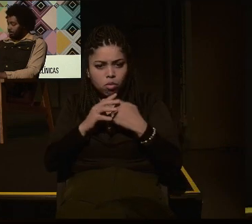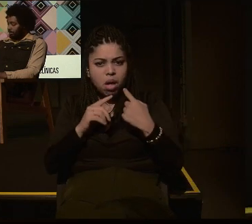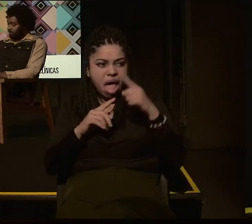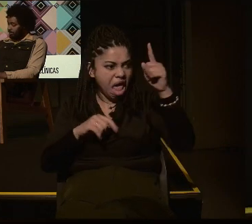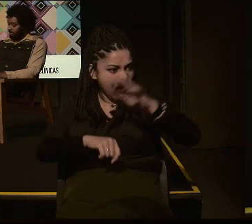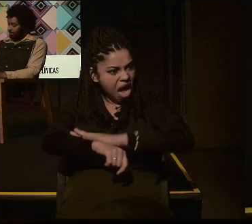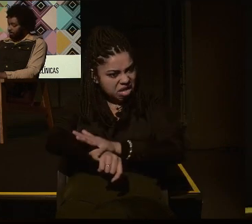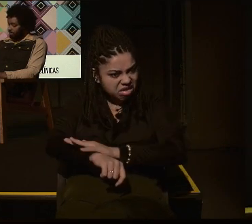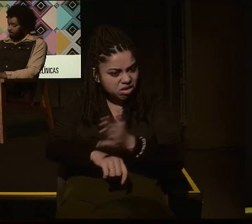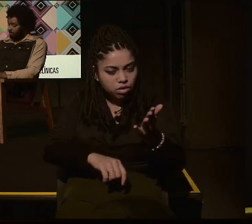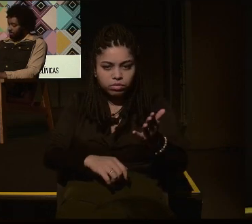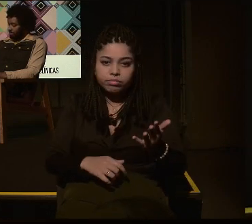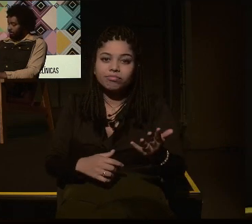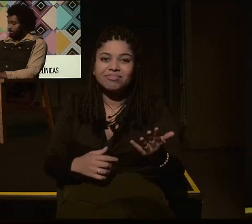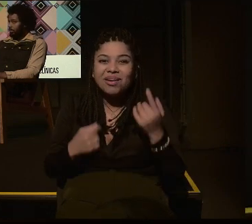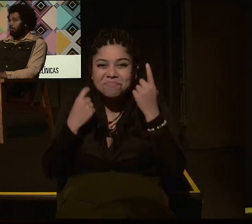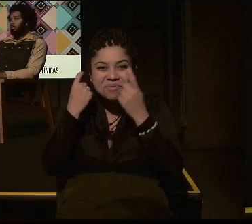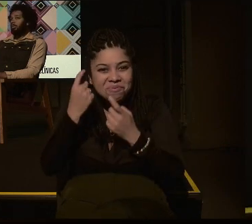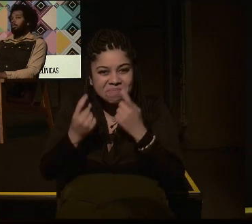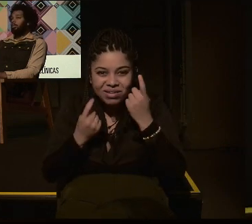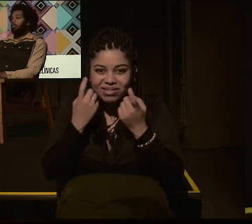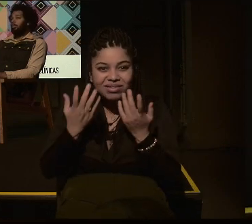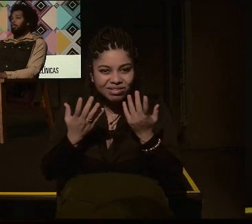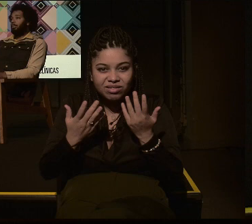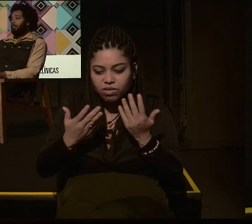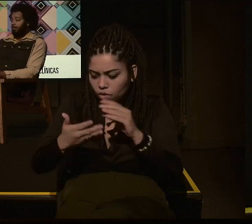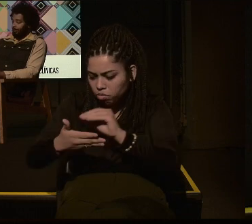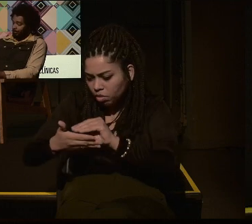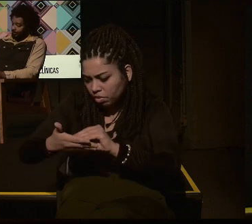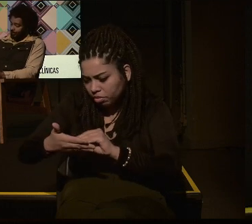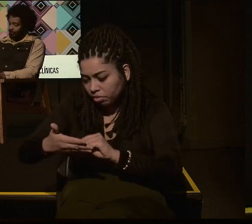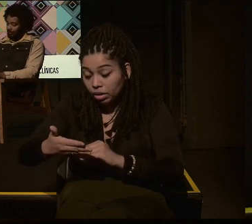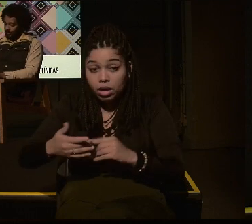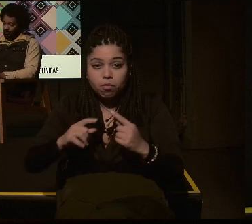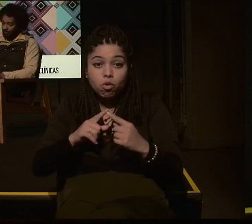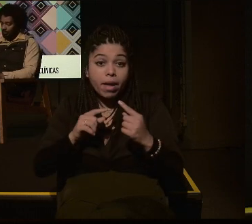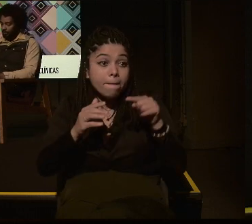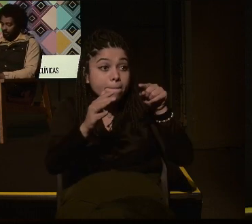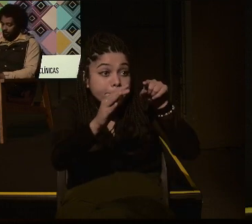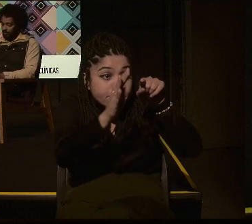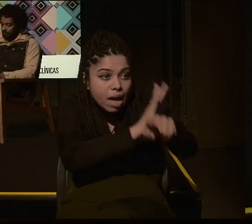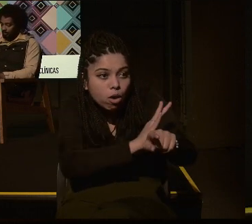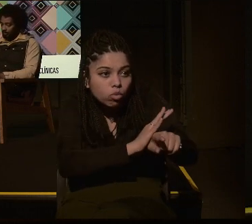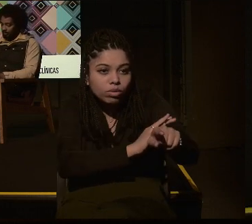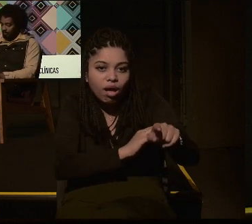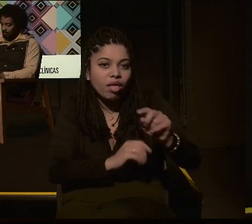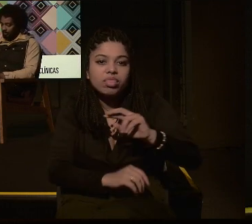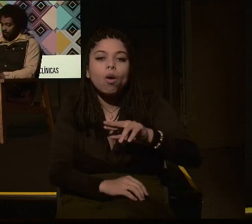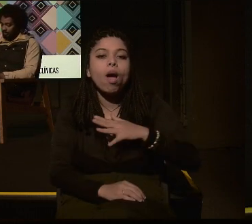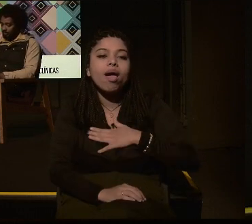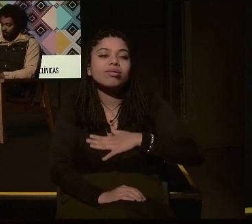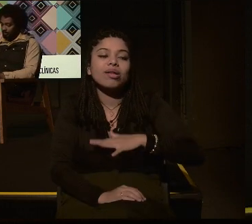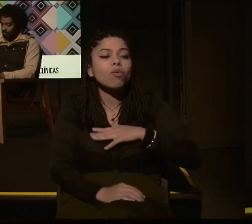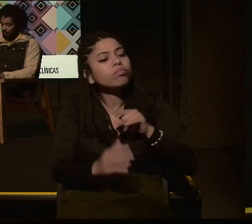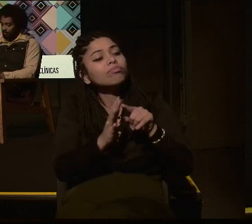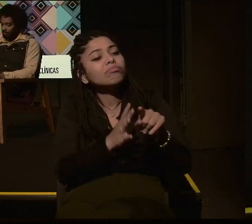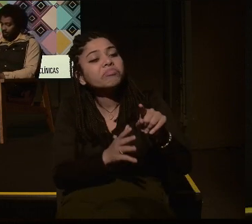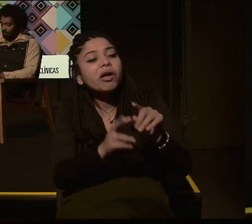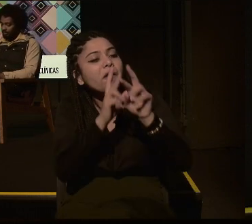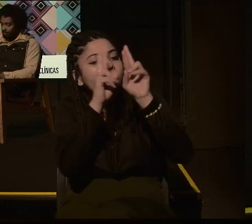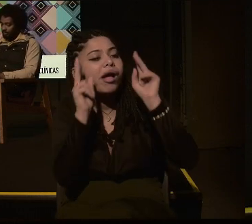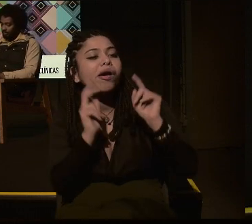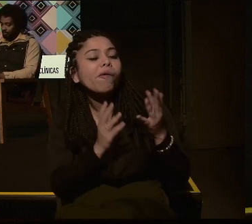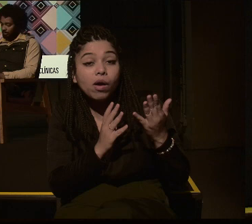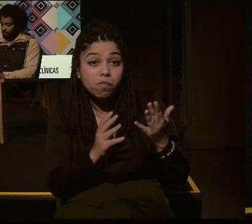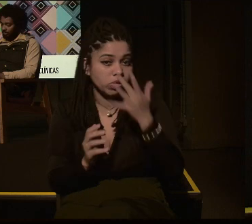Essa provocação, que ela é tensa, não é tranquila. Ela traz